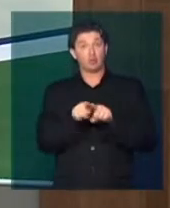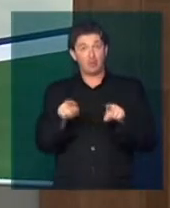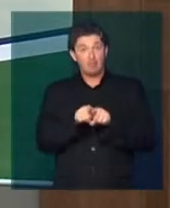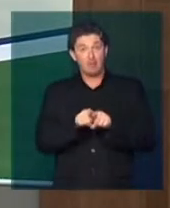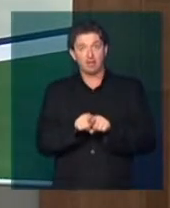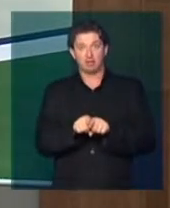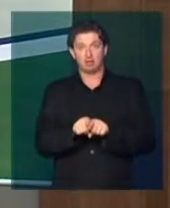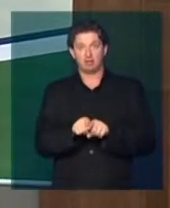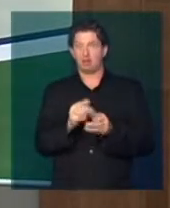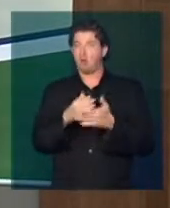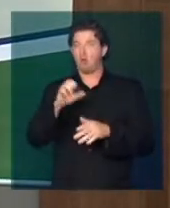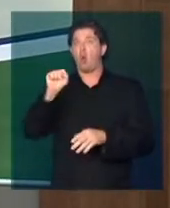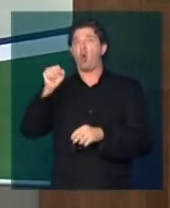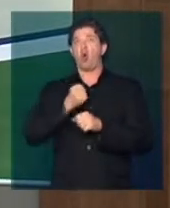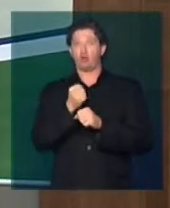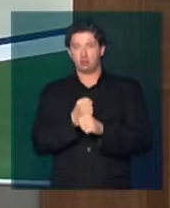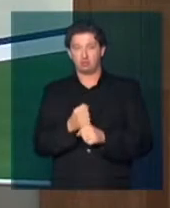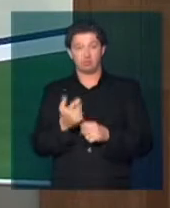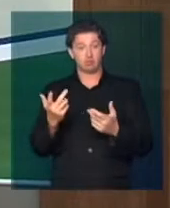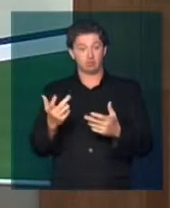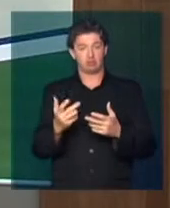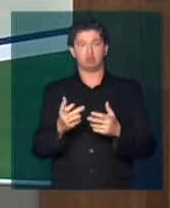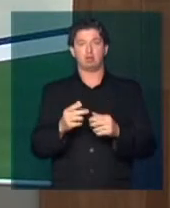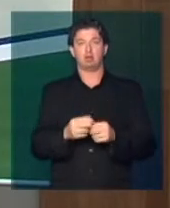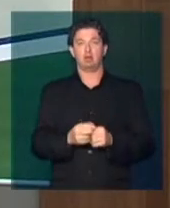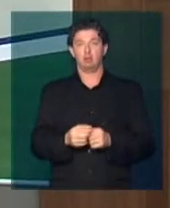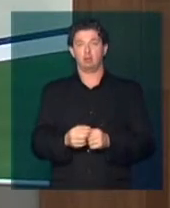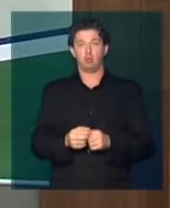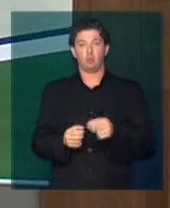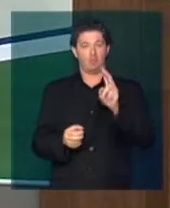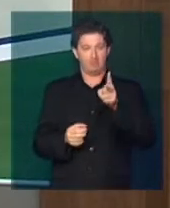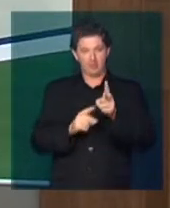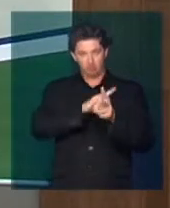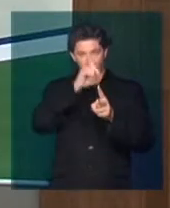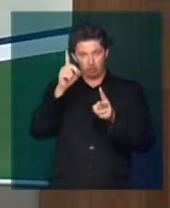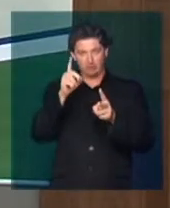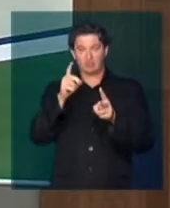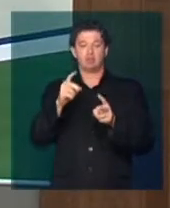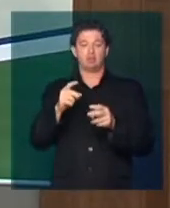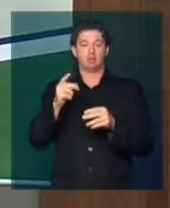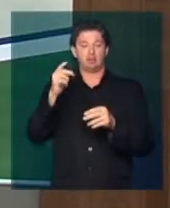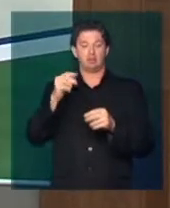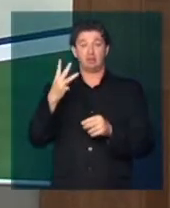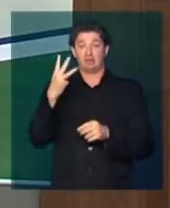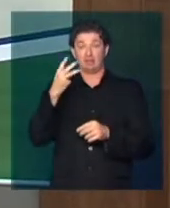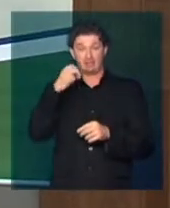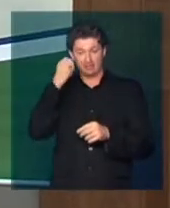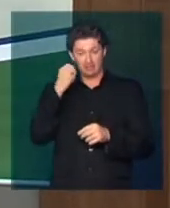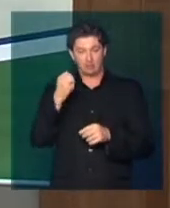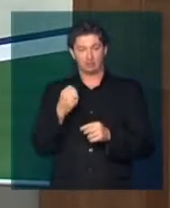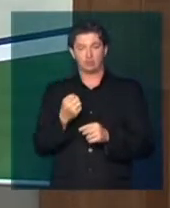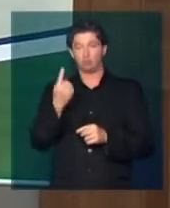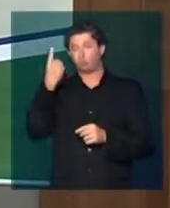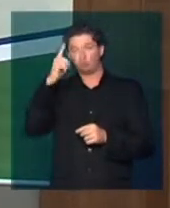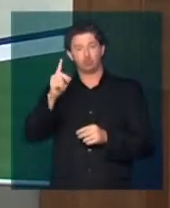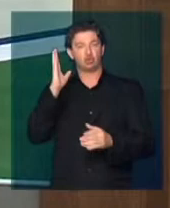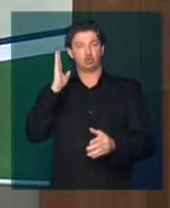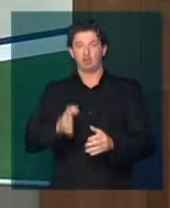República. E como os mandatos começam tudo num dia e terminam num dia, os 3 senadores da República seriam eleitos todos num dia